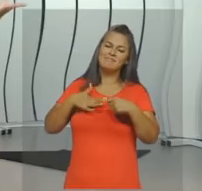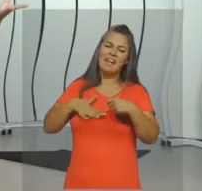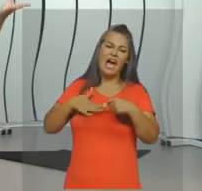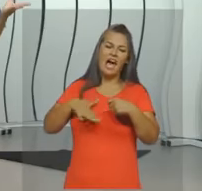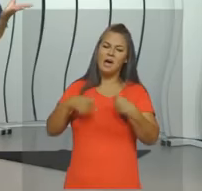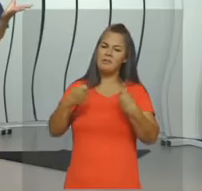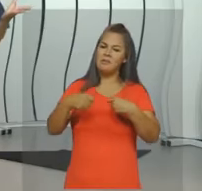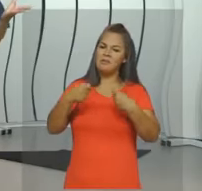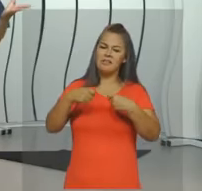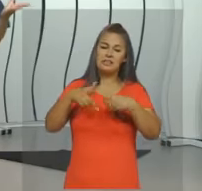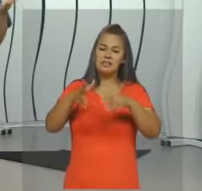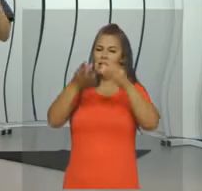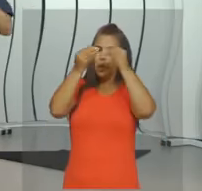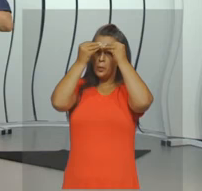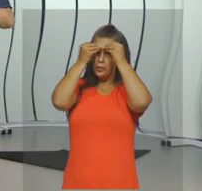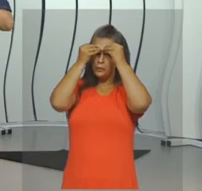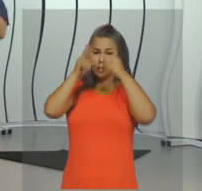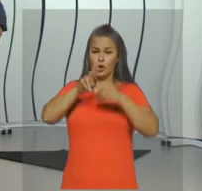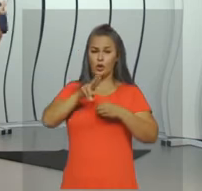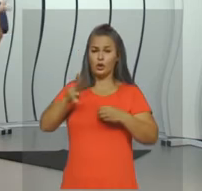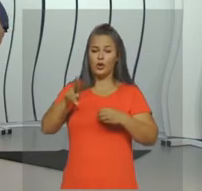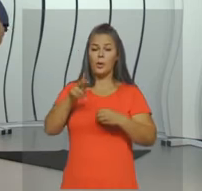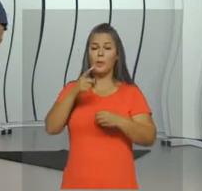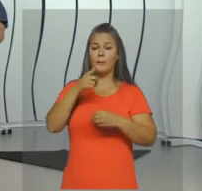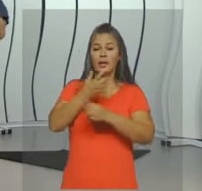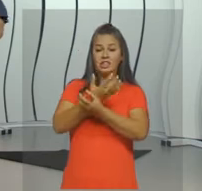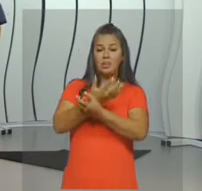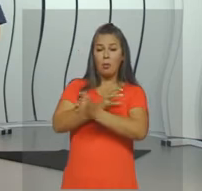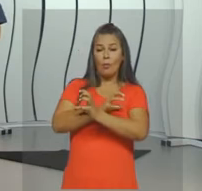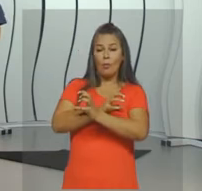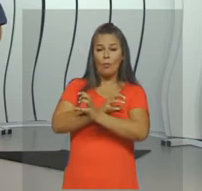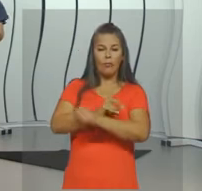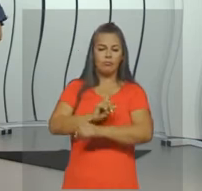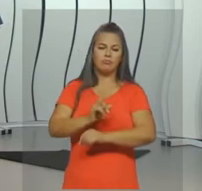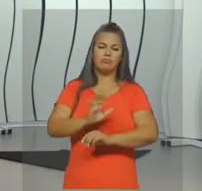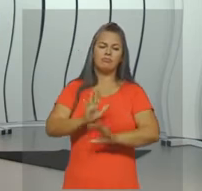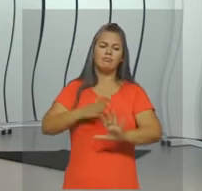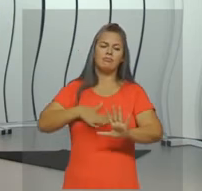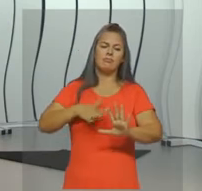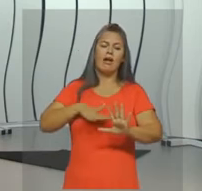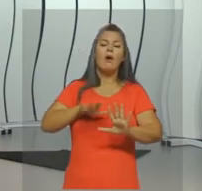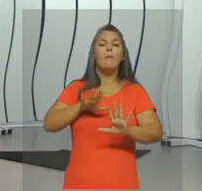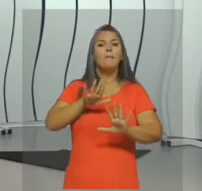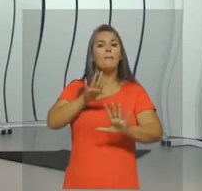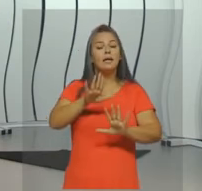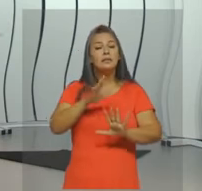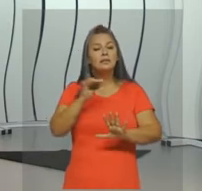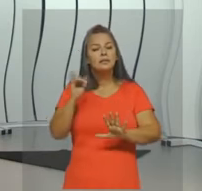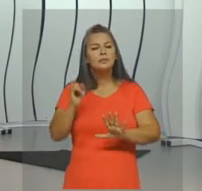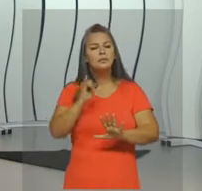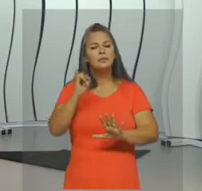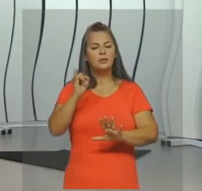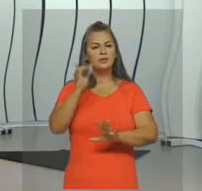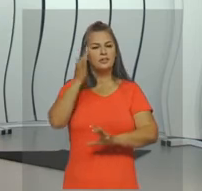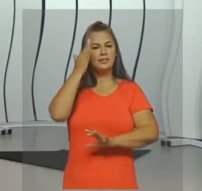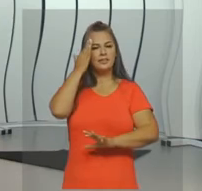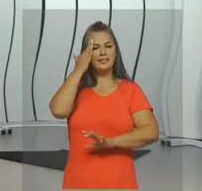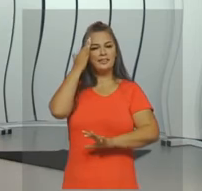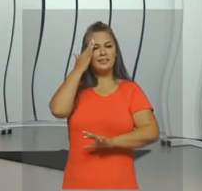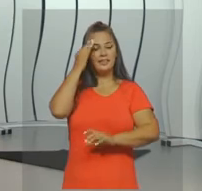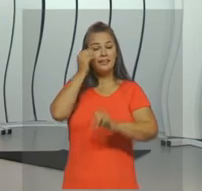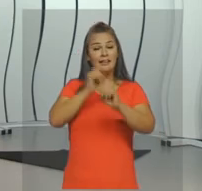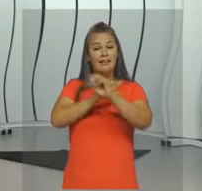precisa decorar nome de osso. Você pode saber alguns mais importantes, até por curiosidade. Mas o importante é saber a função, para que